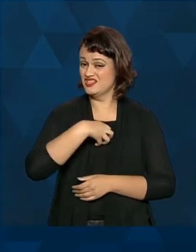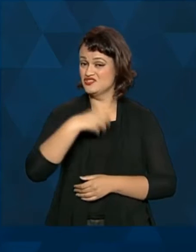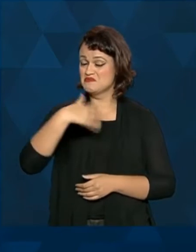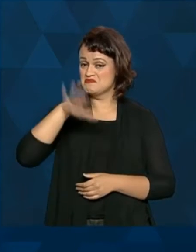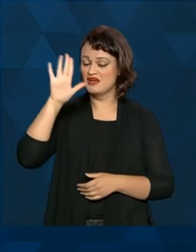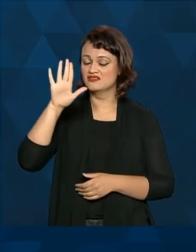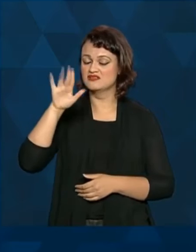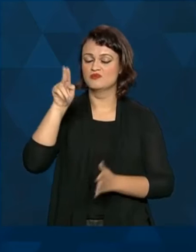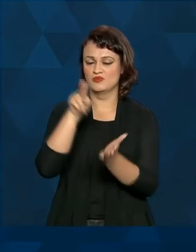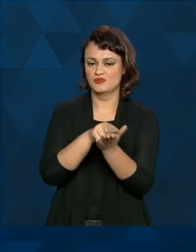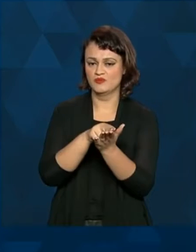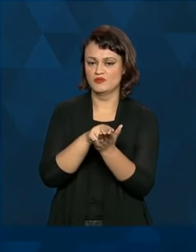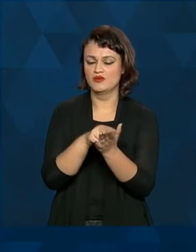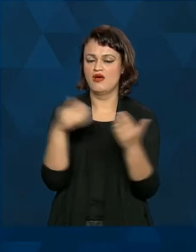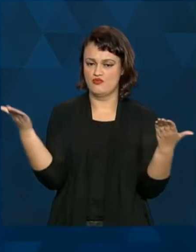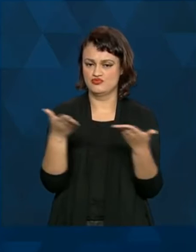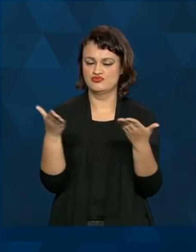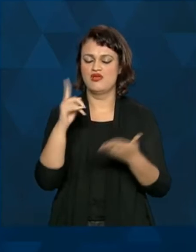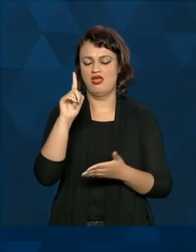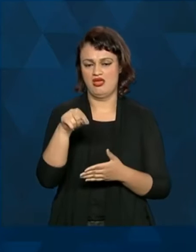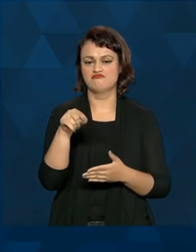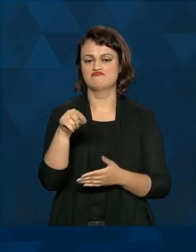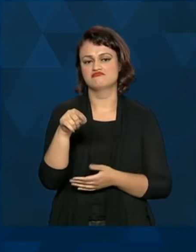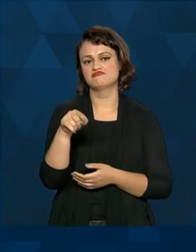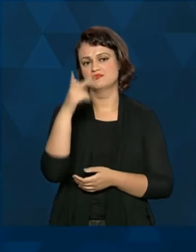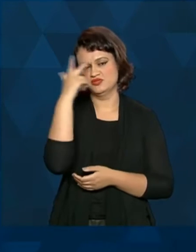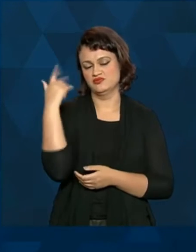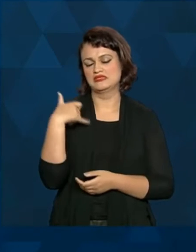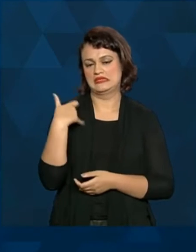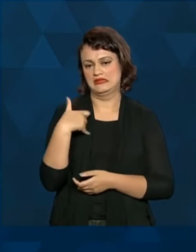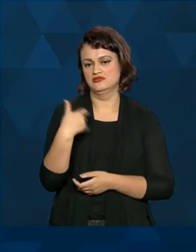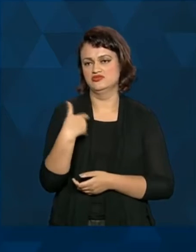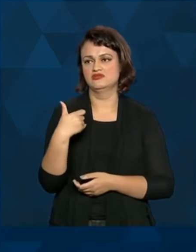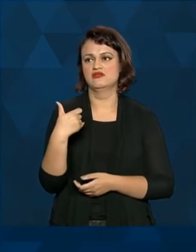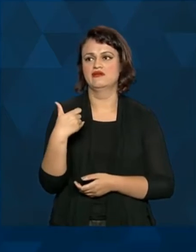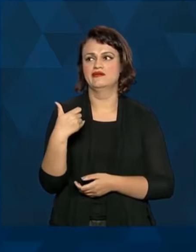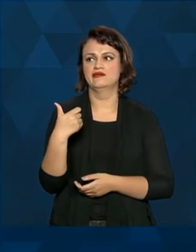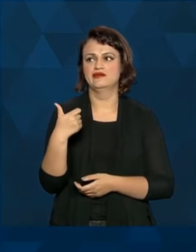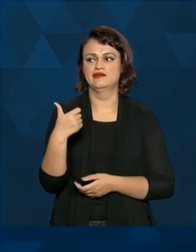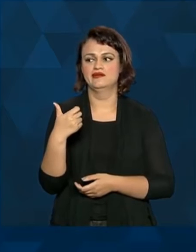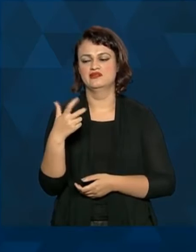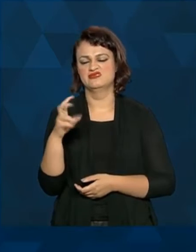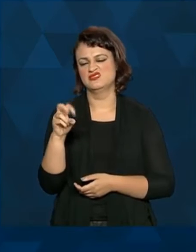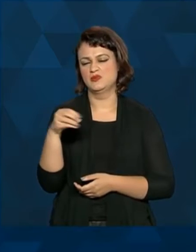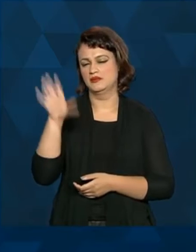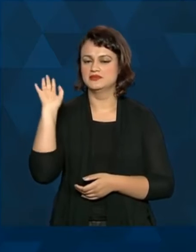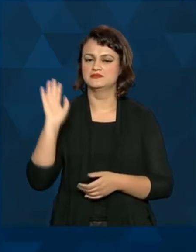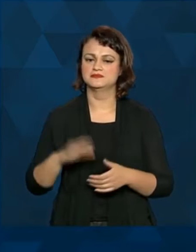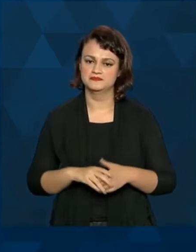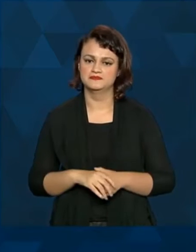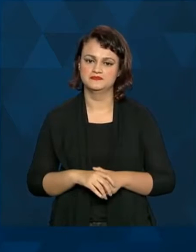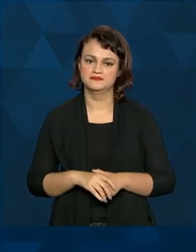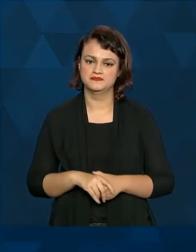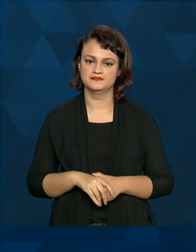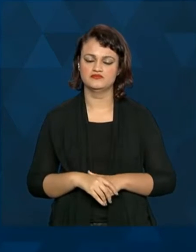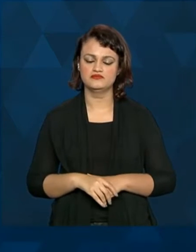por hospitalização no nosso país é por pessoas que possuem com mais idade, né? Com uma idade um